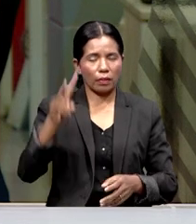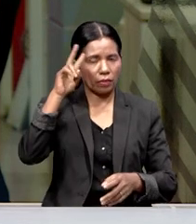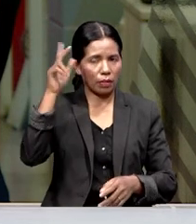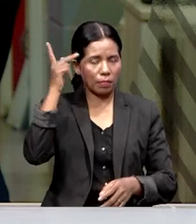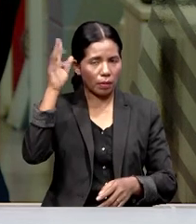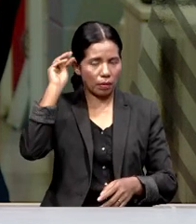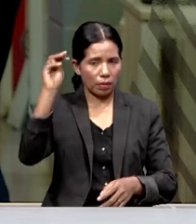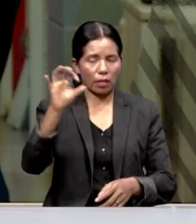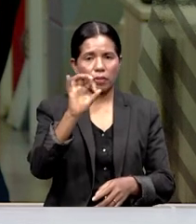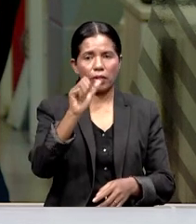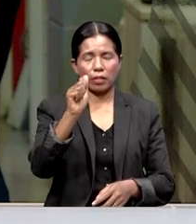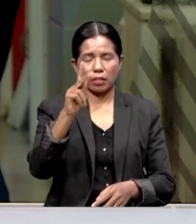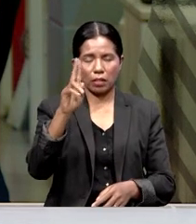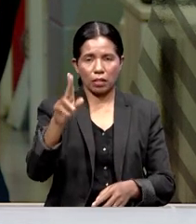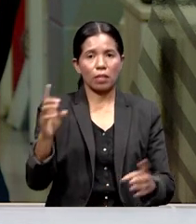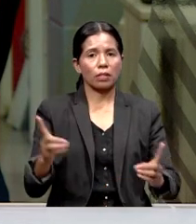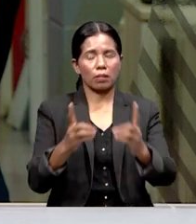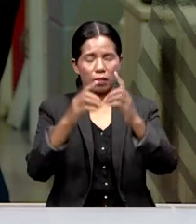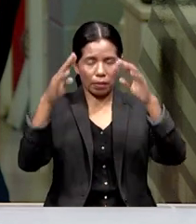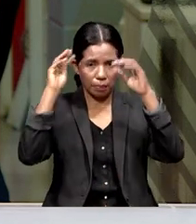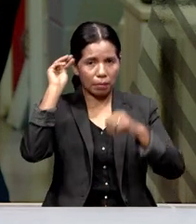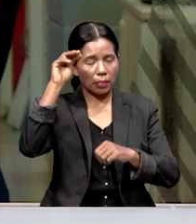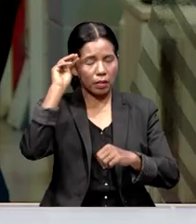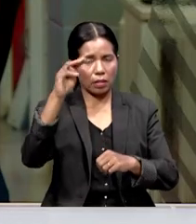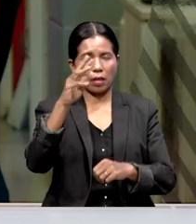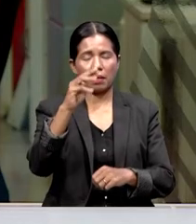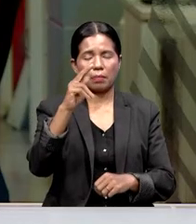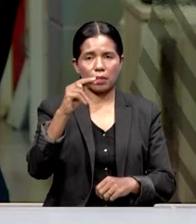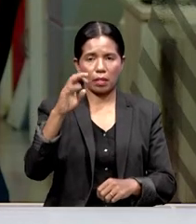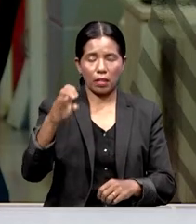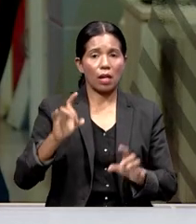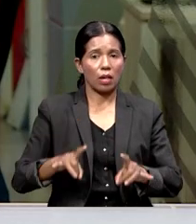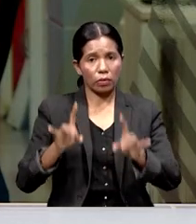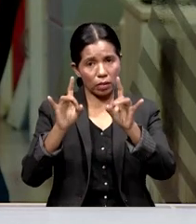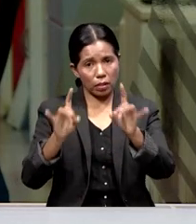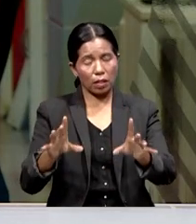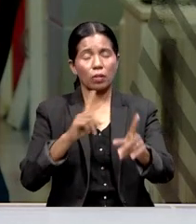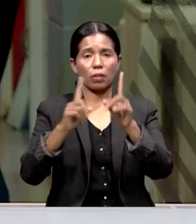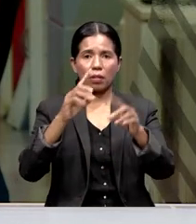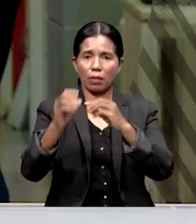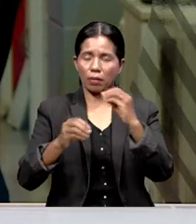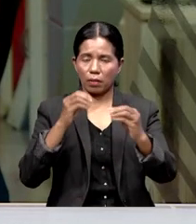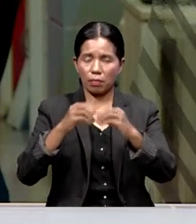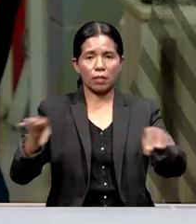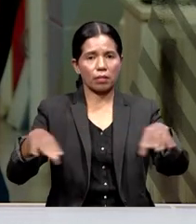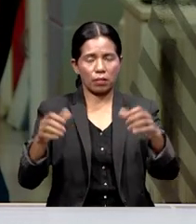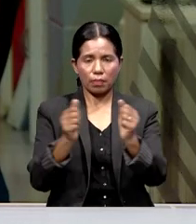Vice-Primeiro-Ministro Francisco Kalbuadi e Hasoru malu, Ministra Komersiu Norte Teritoriu Austrália, hodi koalia Kona-Ba